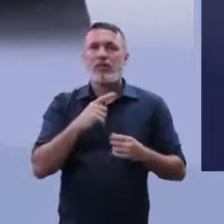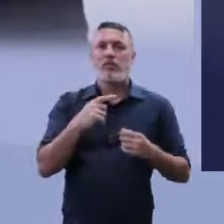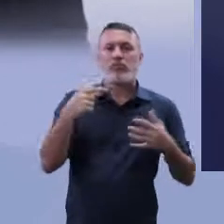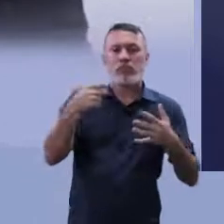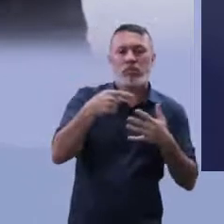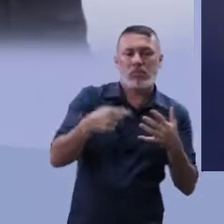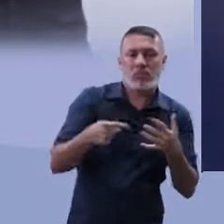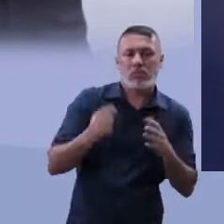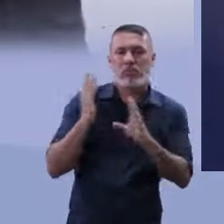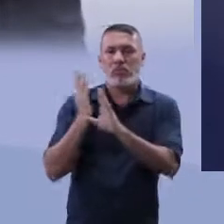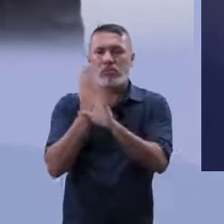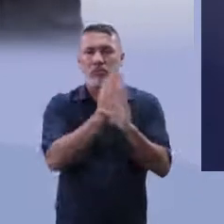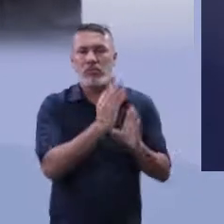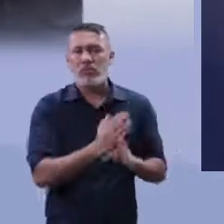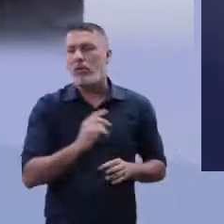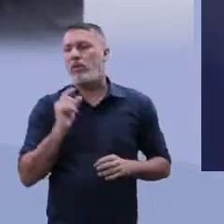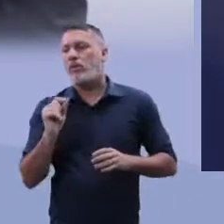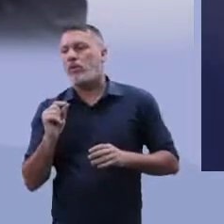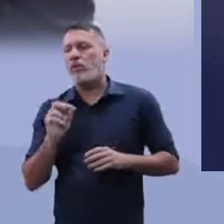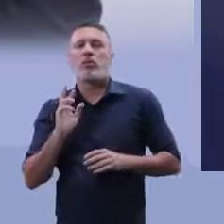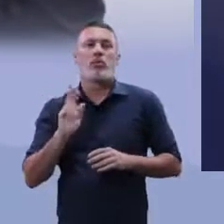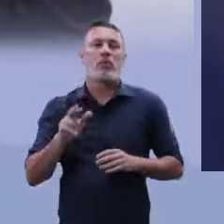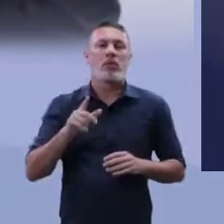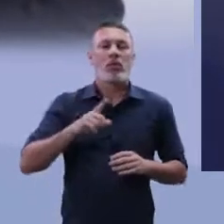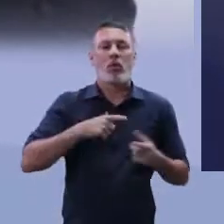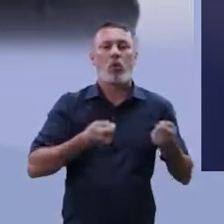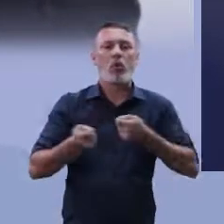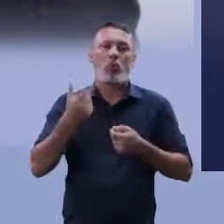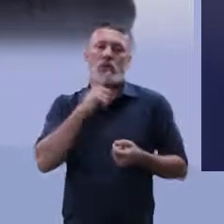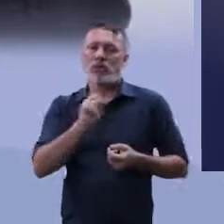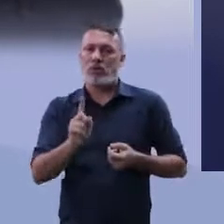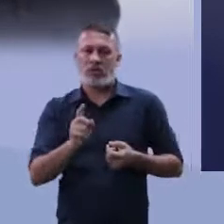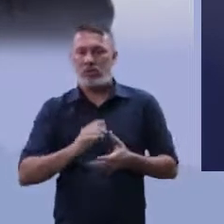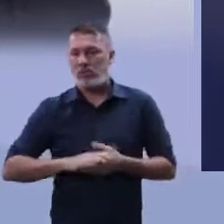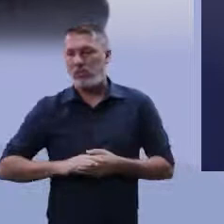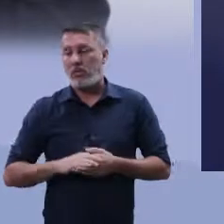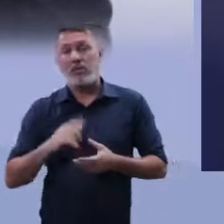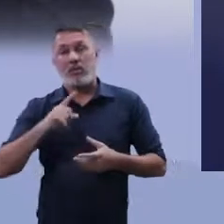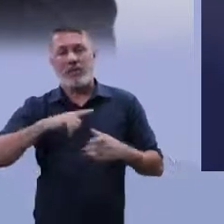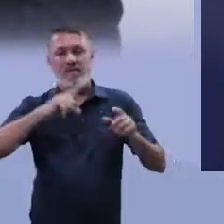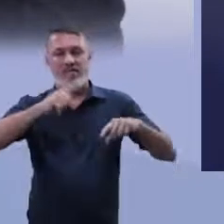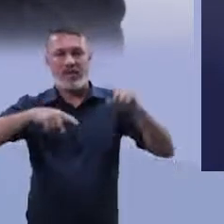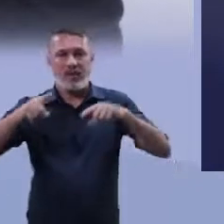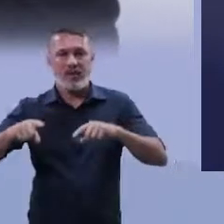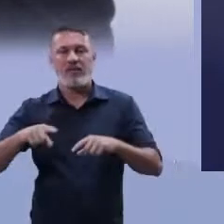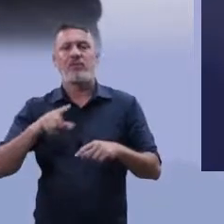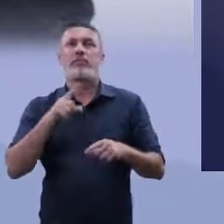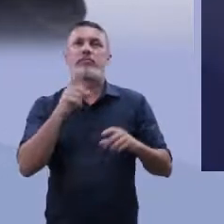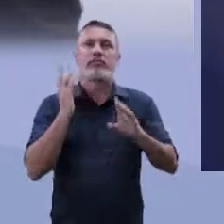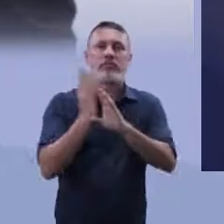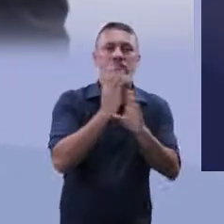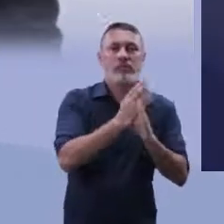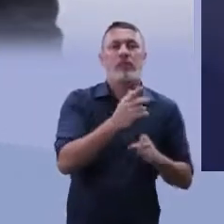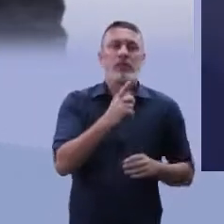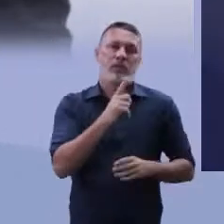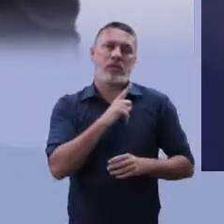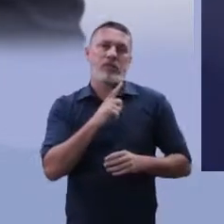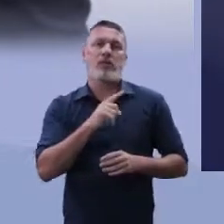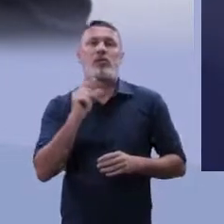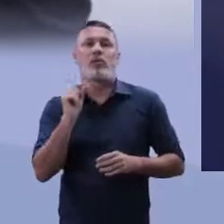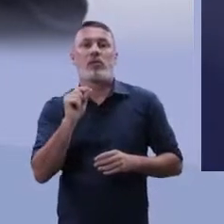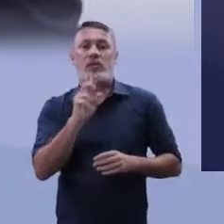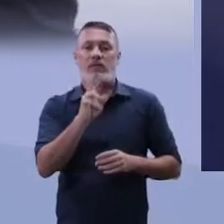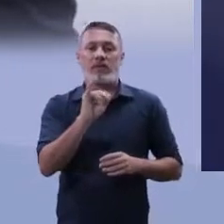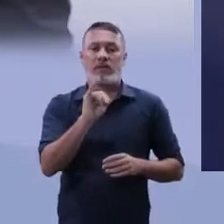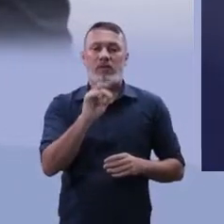política. Então, você tem uma série de fatores ao seu entorno que você não controla, uma série de variáveis que você não controla, e você tem que